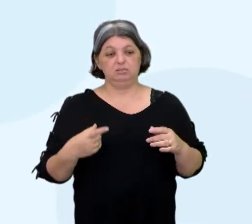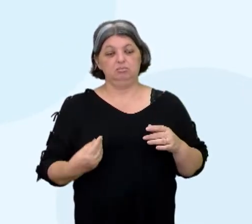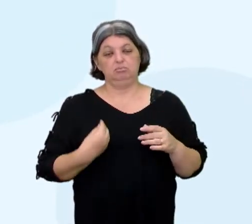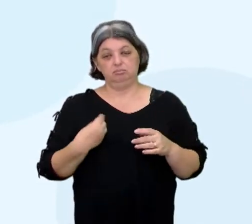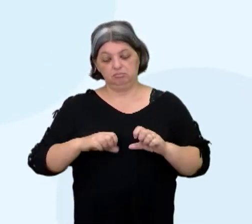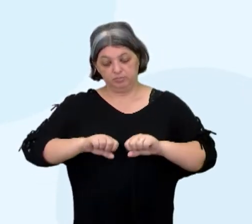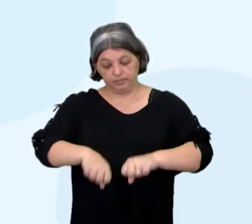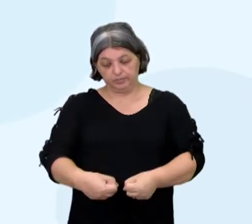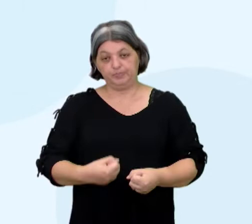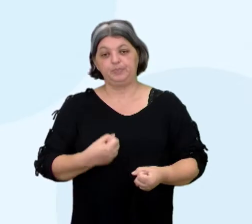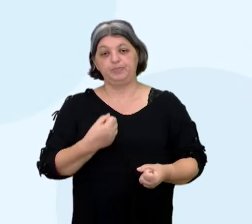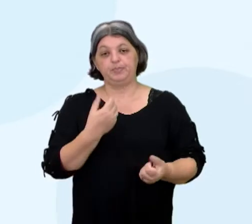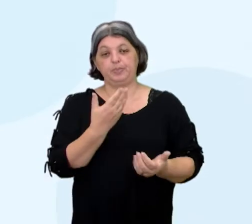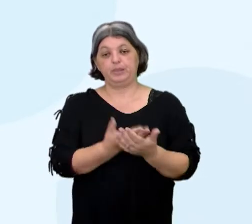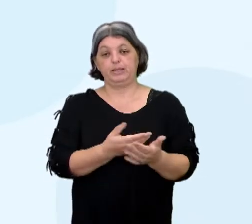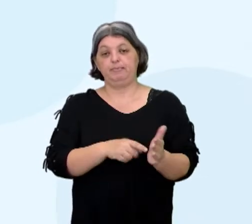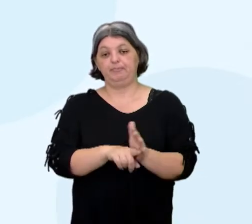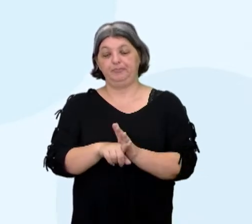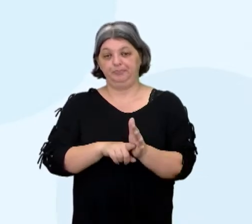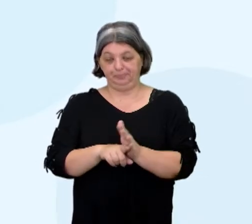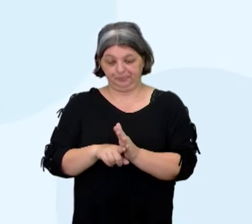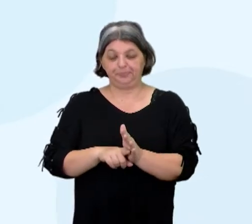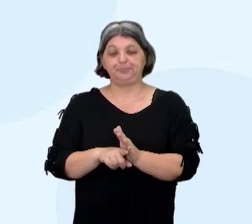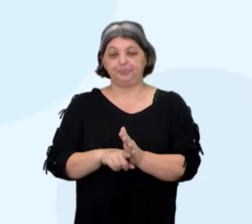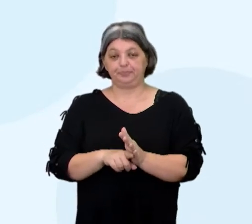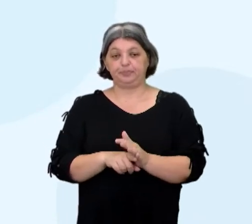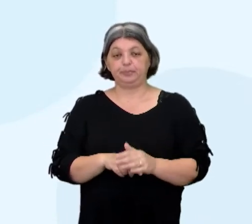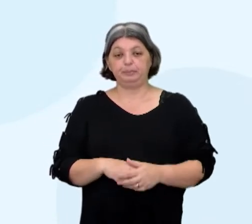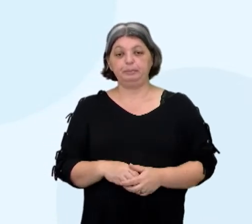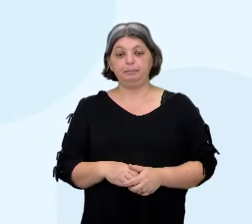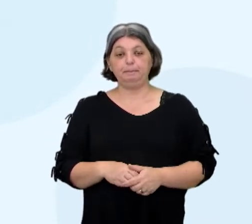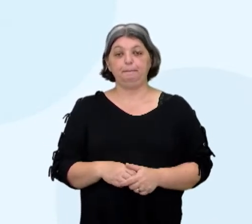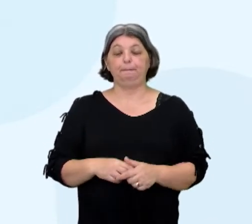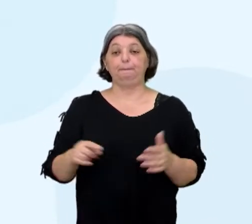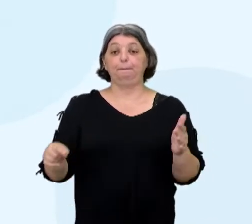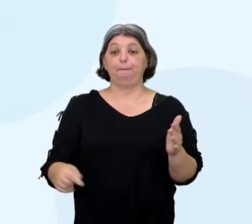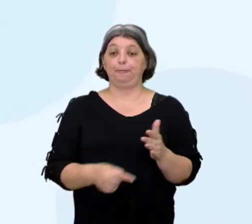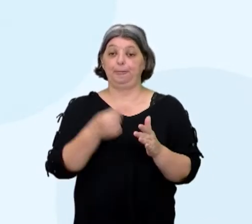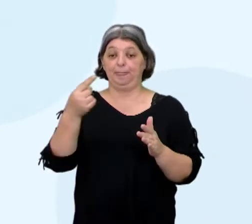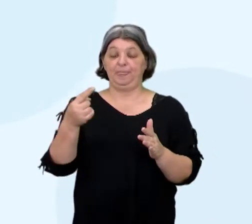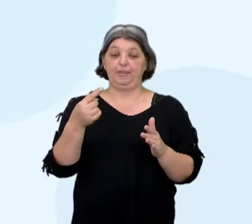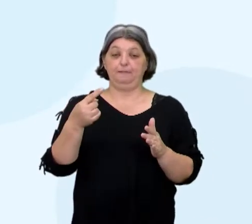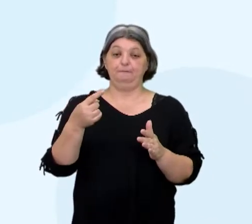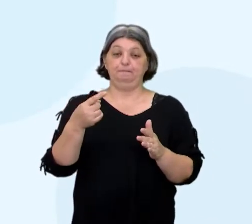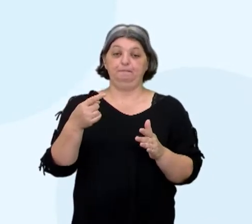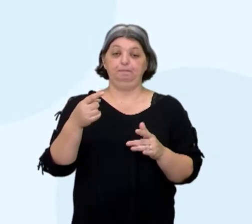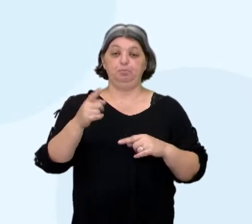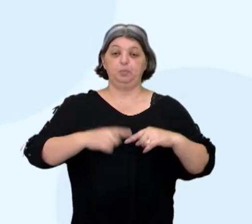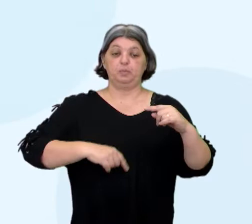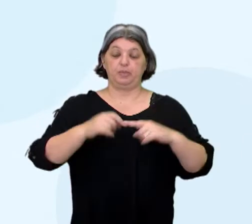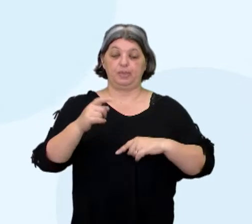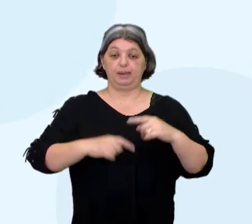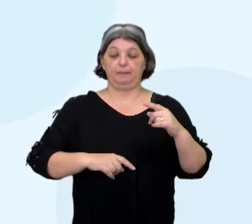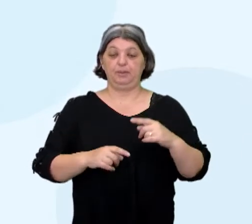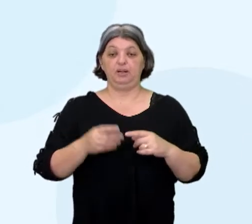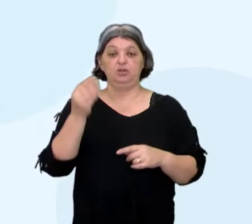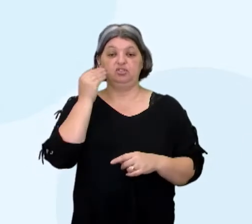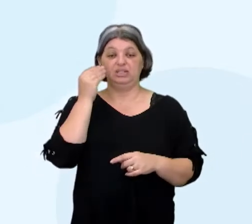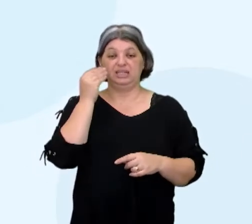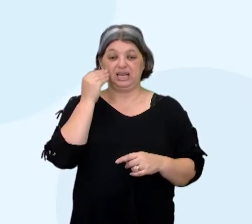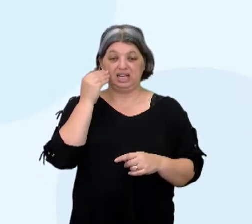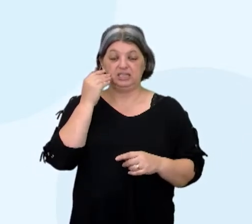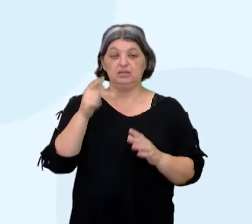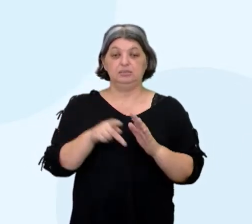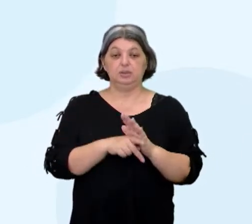é, né, que ele reproduziu aí um primeiro sismógrafo conhecido aí no planeta, né? Então ele registrava